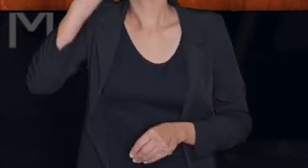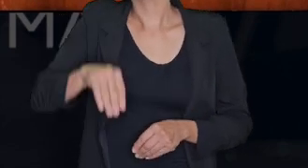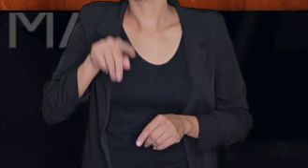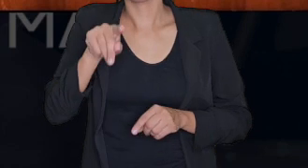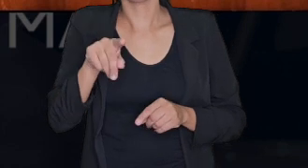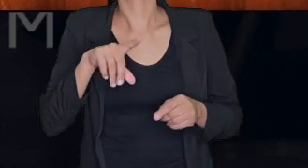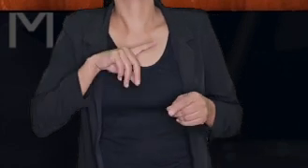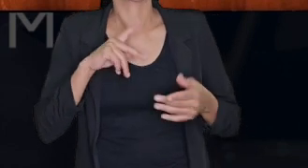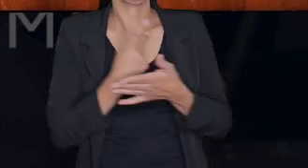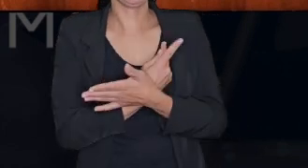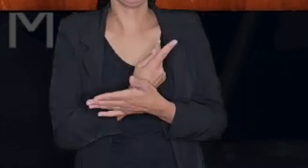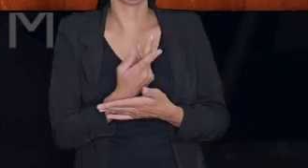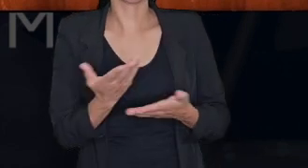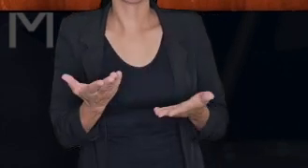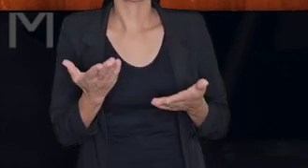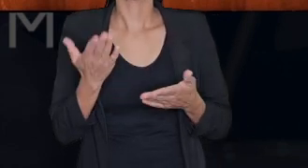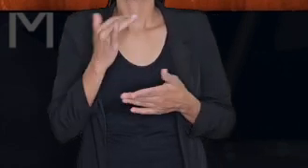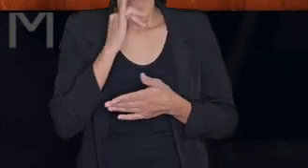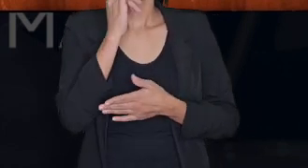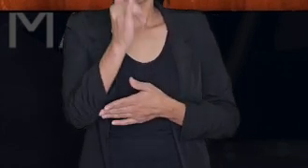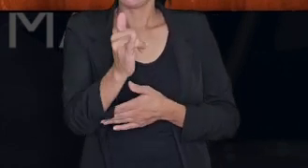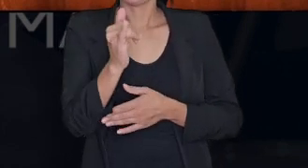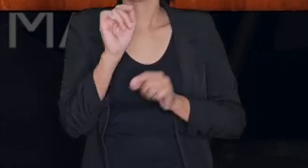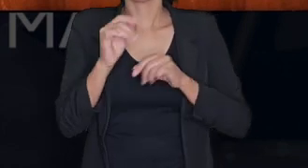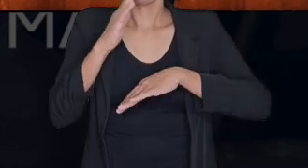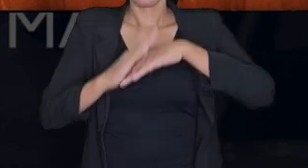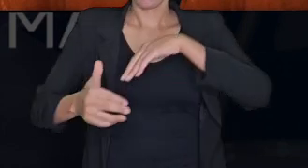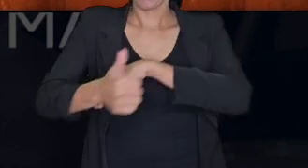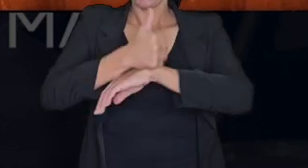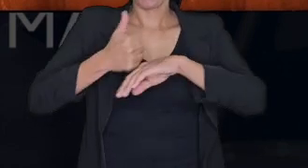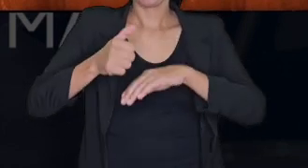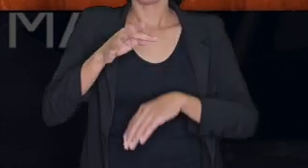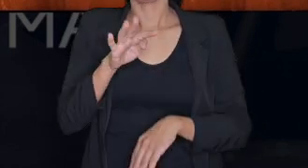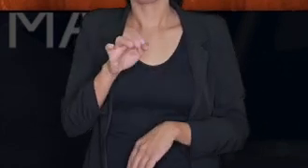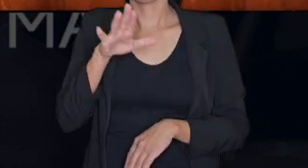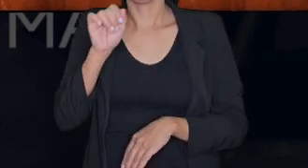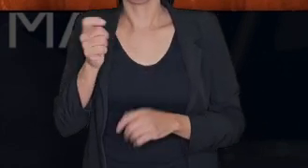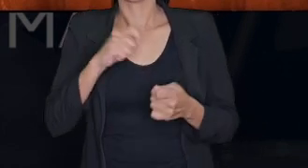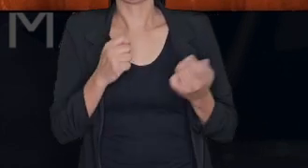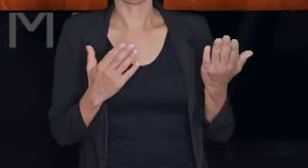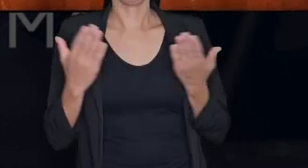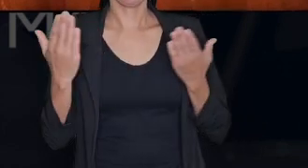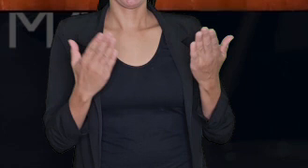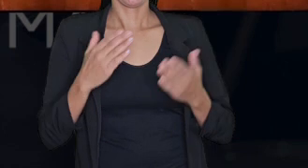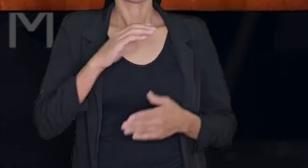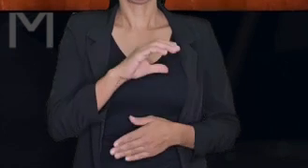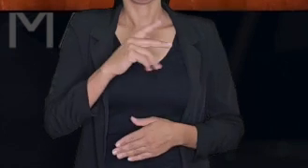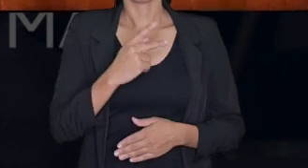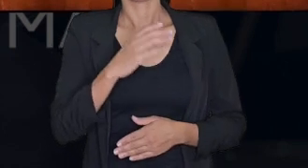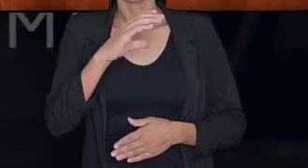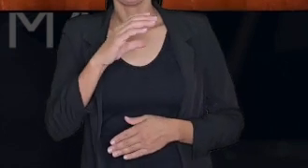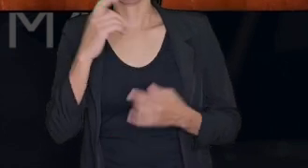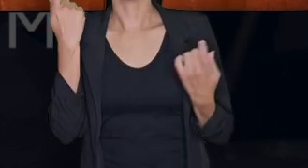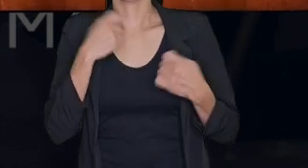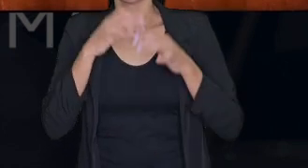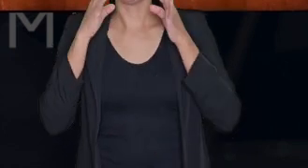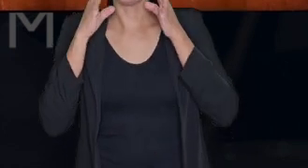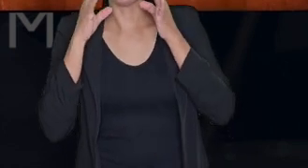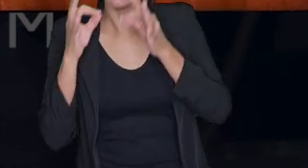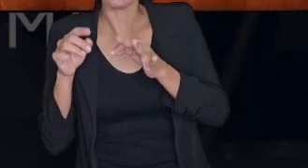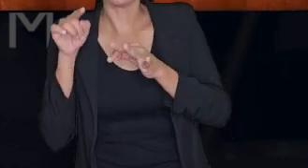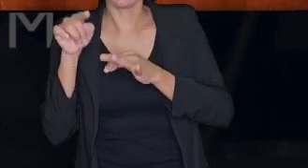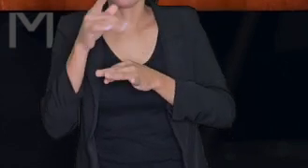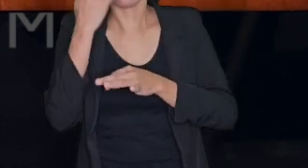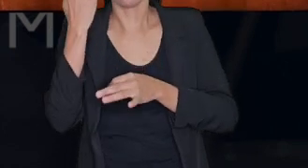que não levam tão a sério essa situação, tá bom? Só para dizer que o tabelião precisa ter um paralelismo com o CPC